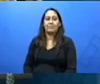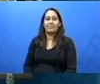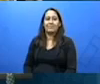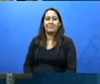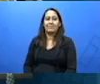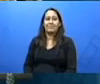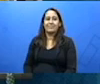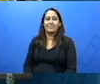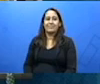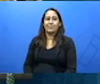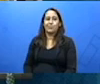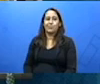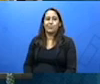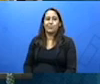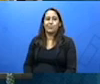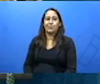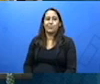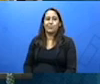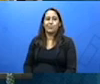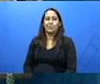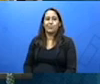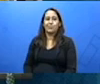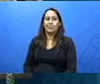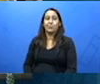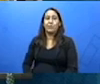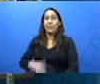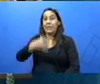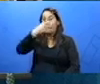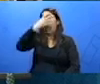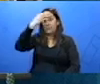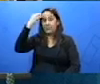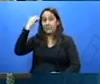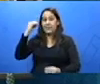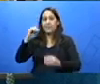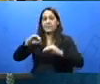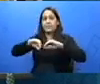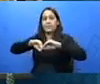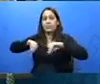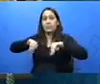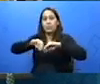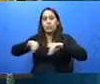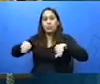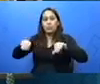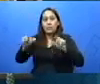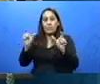N-A, espacinho, tá vendo os espacinhos entre as palavras?